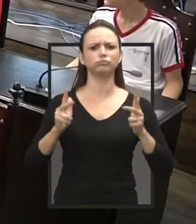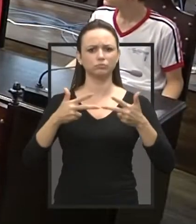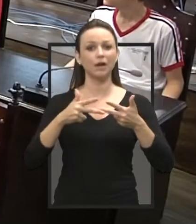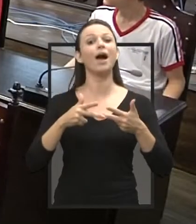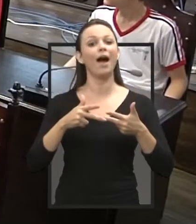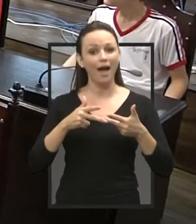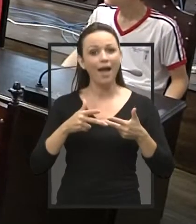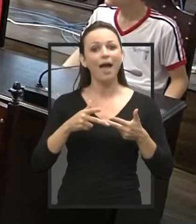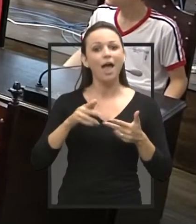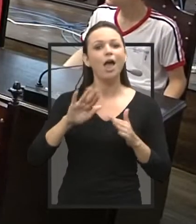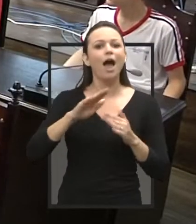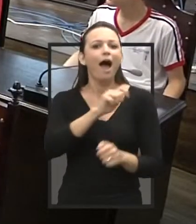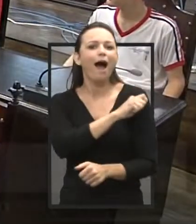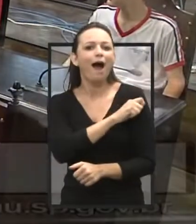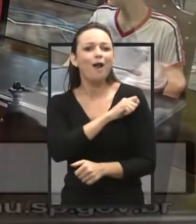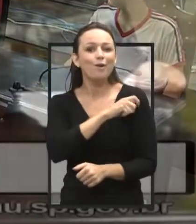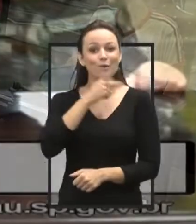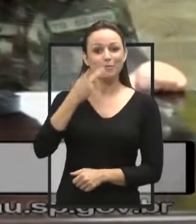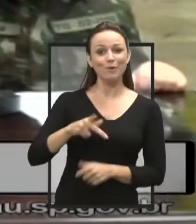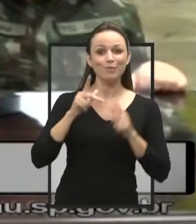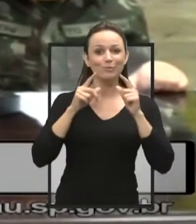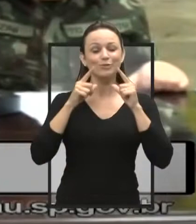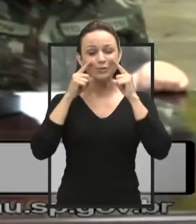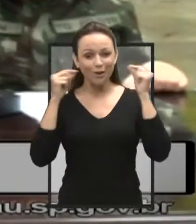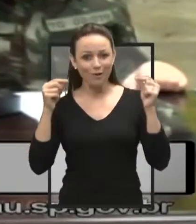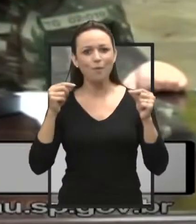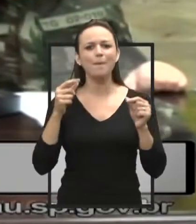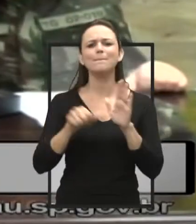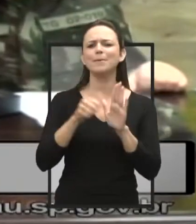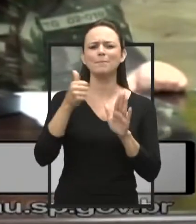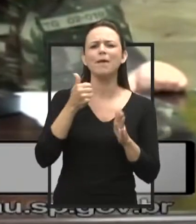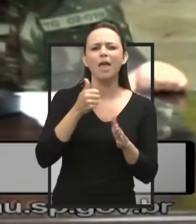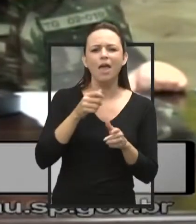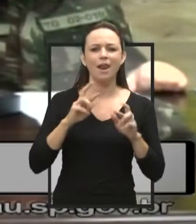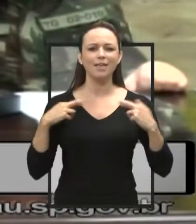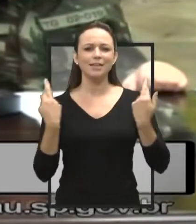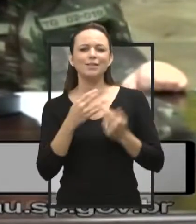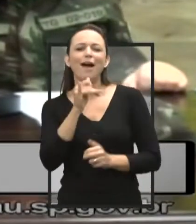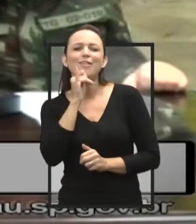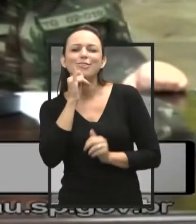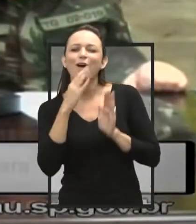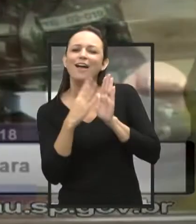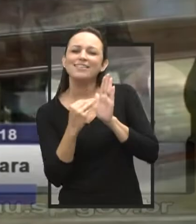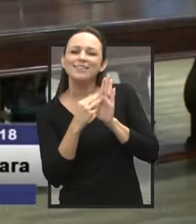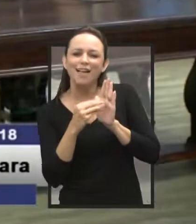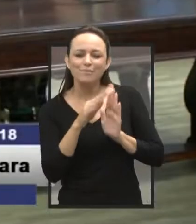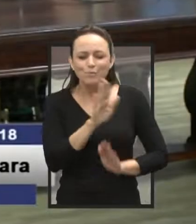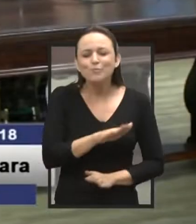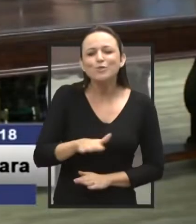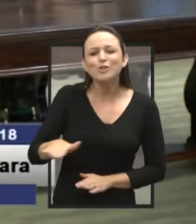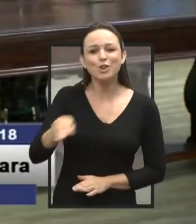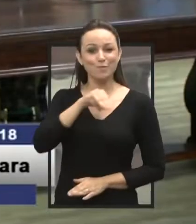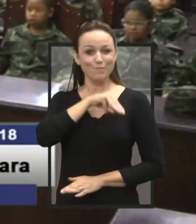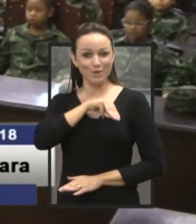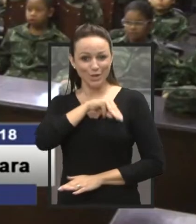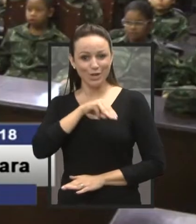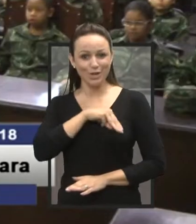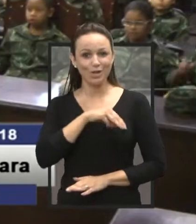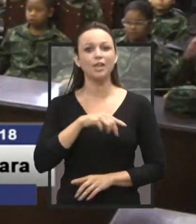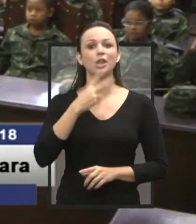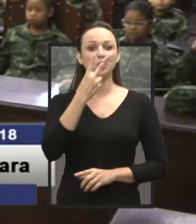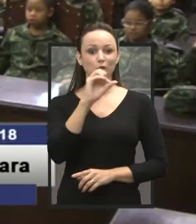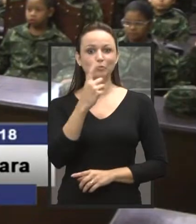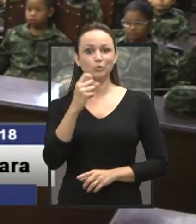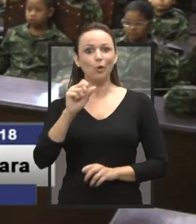estudantes da cidade. Primeiro com a sessão simulada dos atiradores mirins, que em 2018 chegou à sua